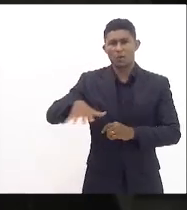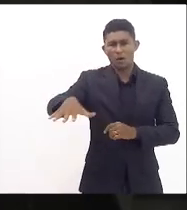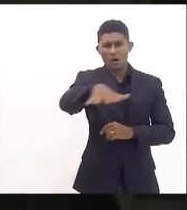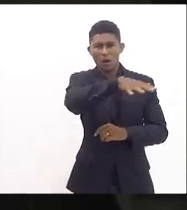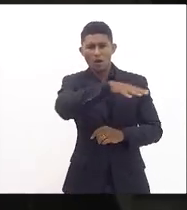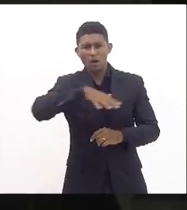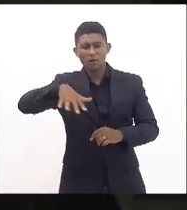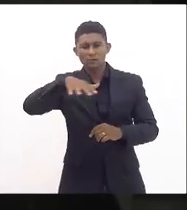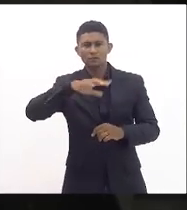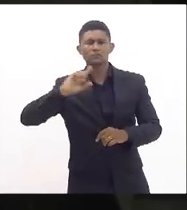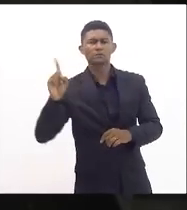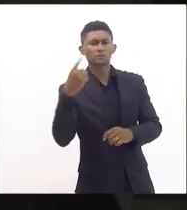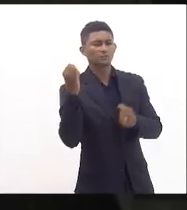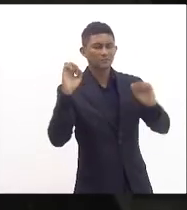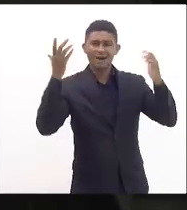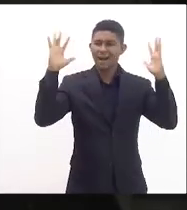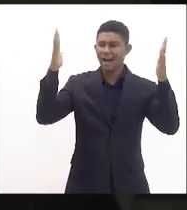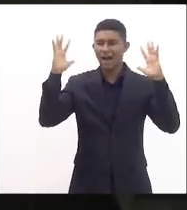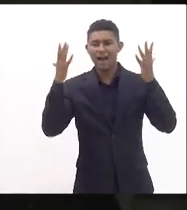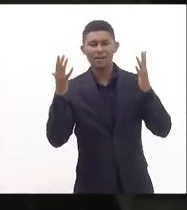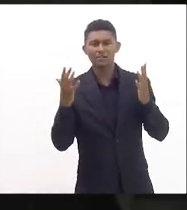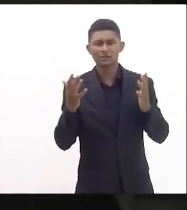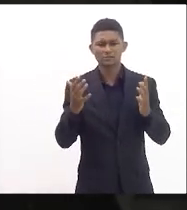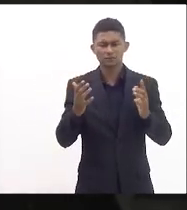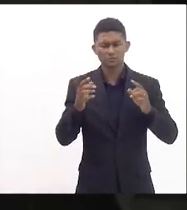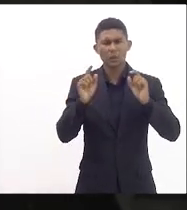comemorar o quê?